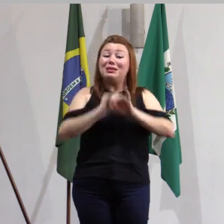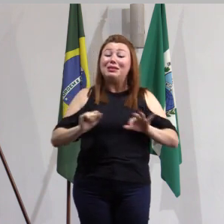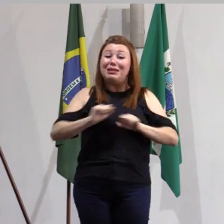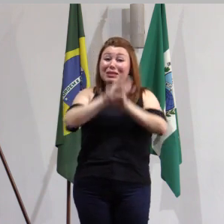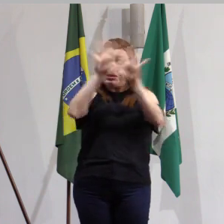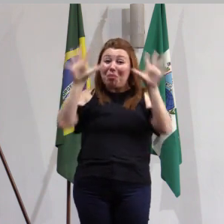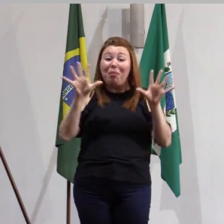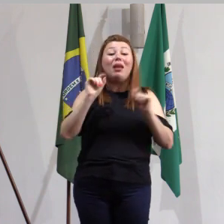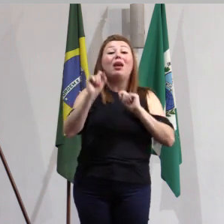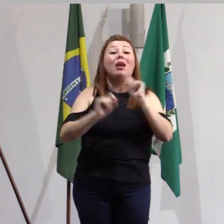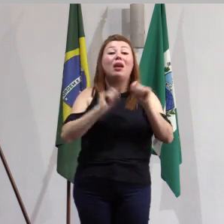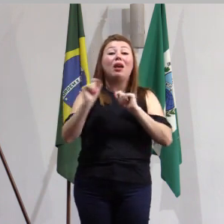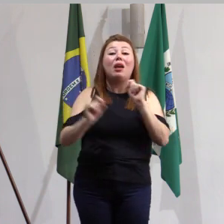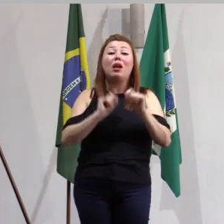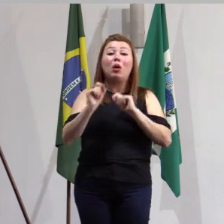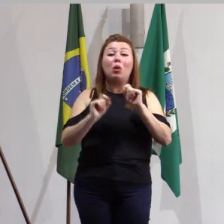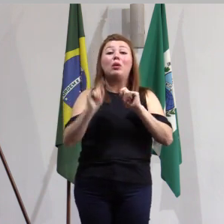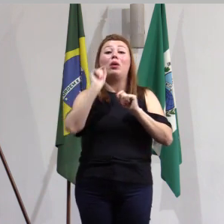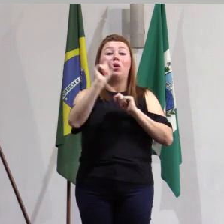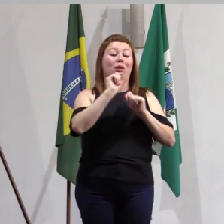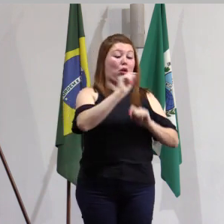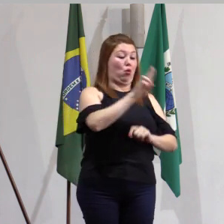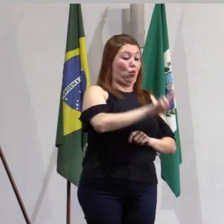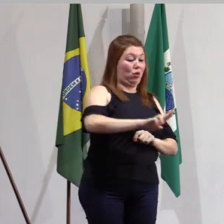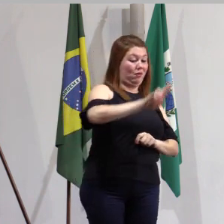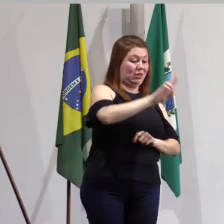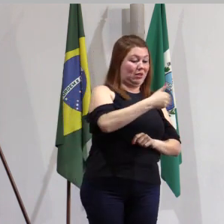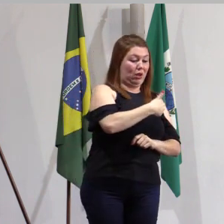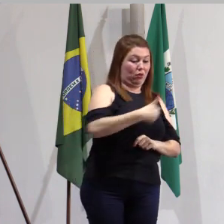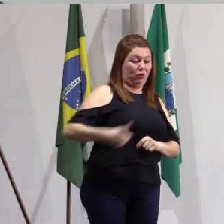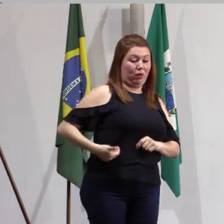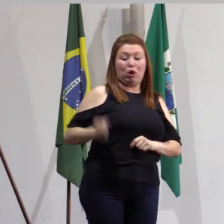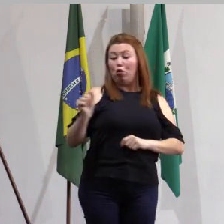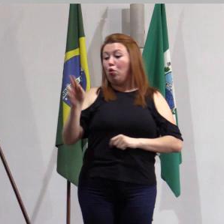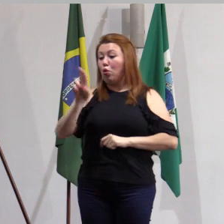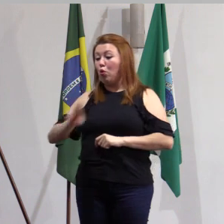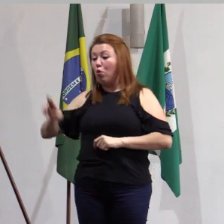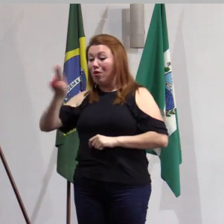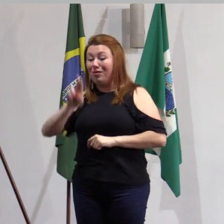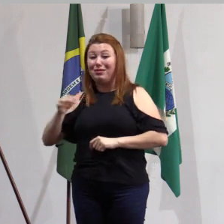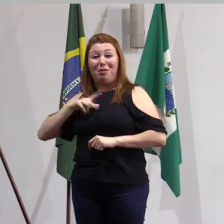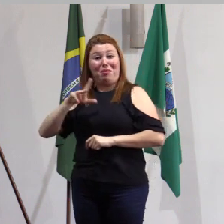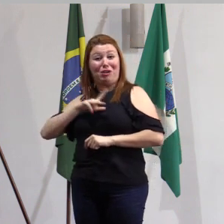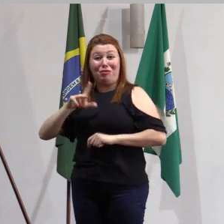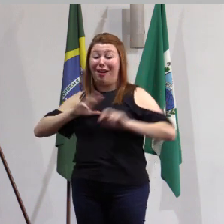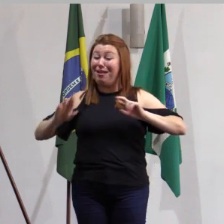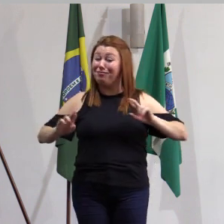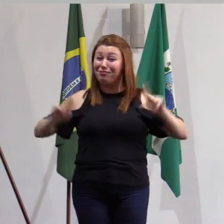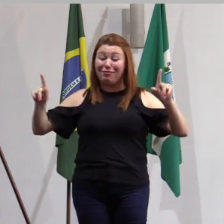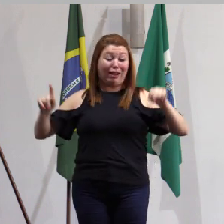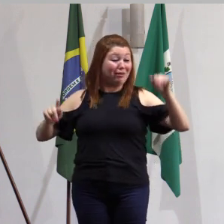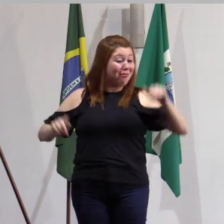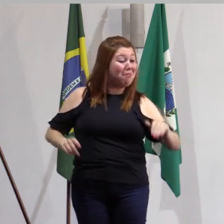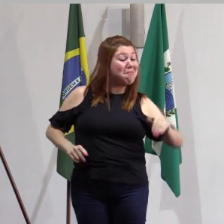que existe entre a produção do conhecimento nas universidades públicas e nas universidades privadas brasileiras.